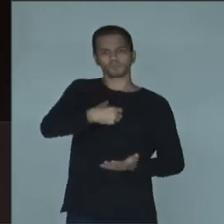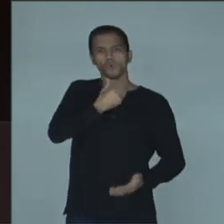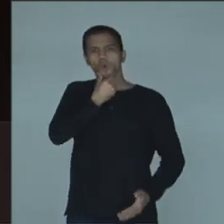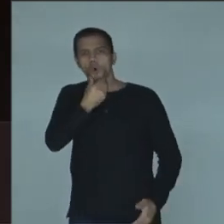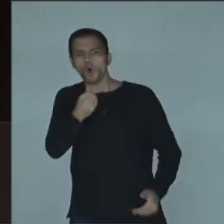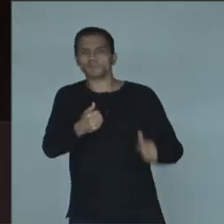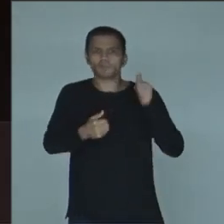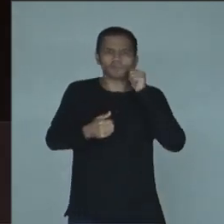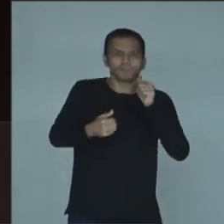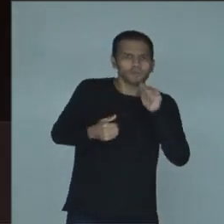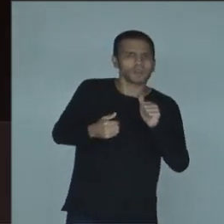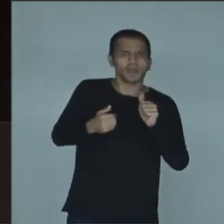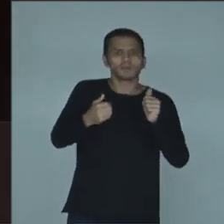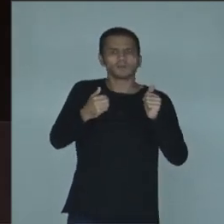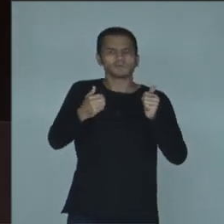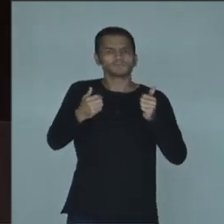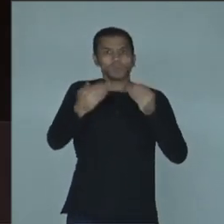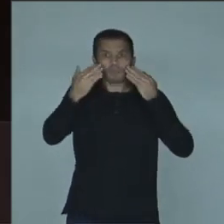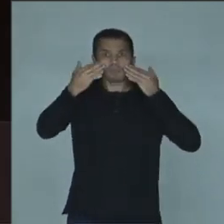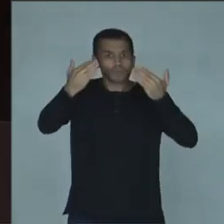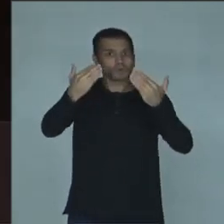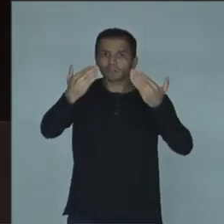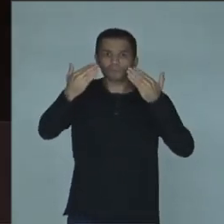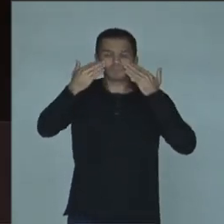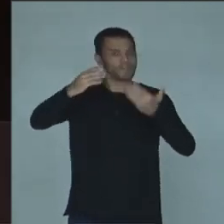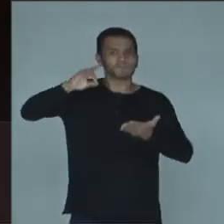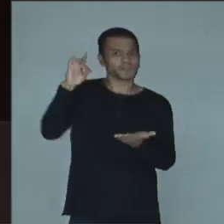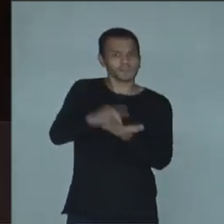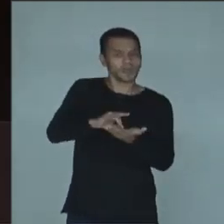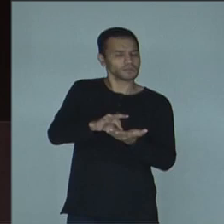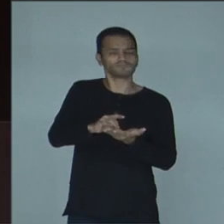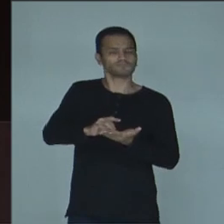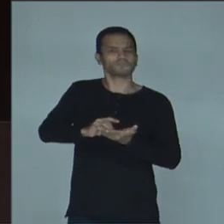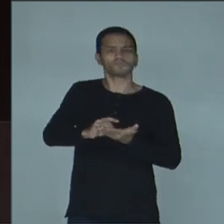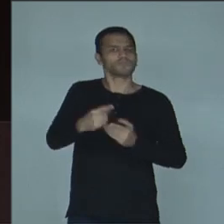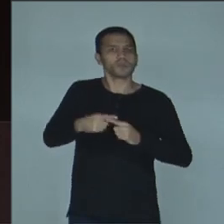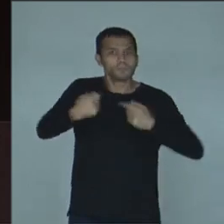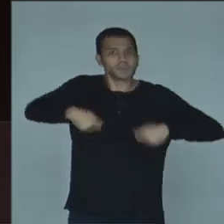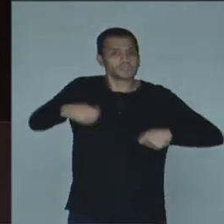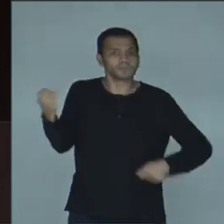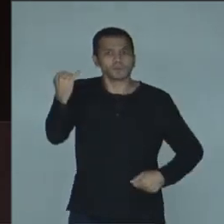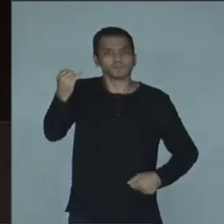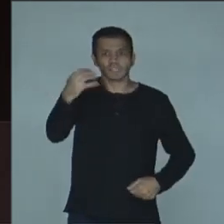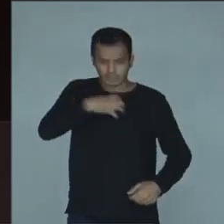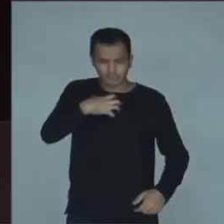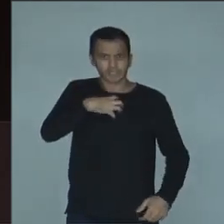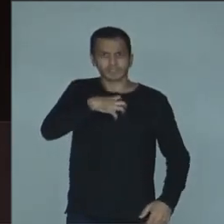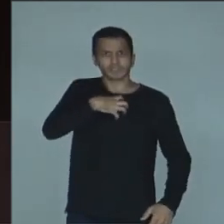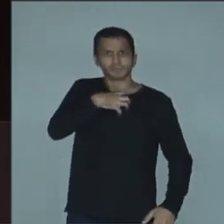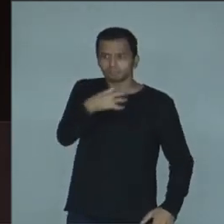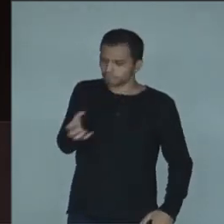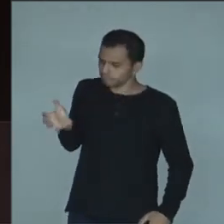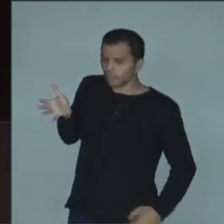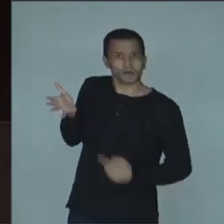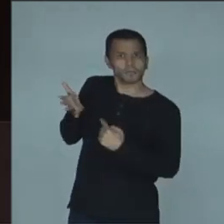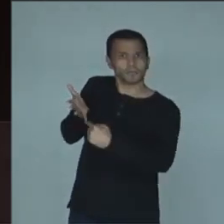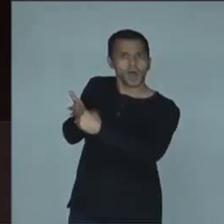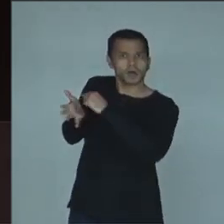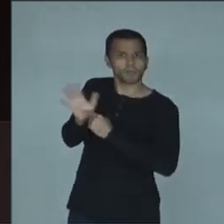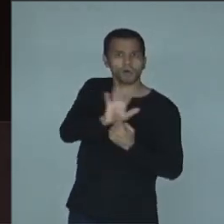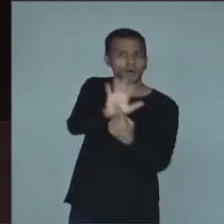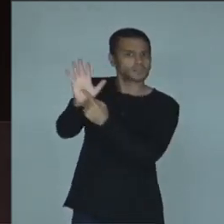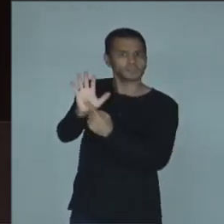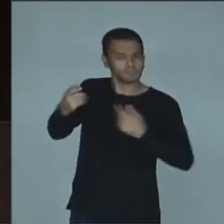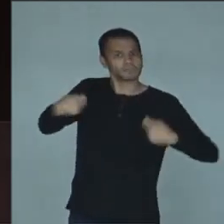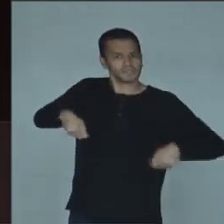mulher de vidro e falar a verdade e falar quem nós somos e falar o que sentimos muita gente se